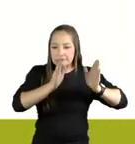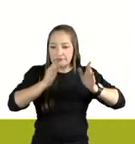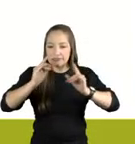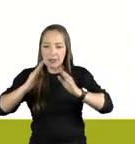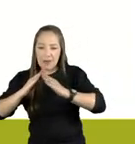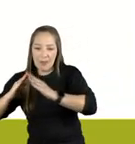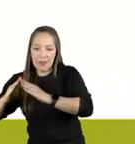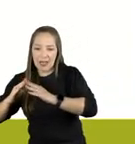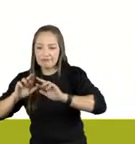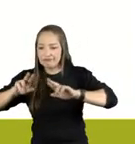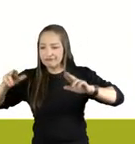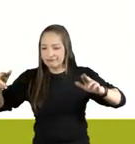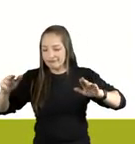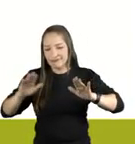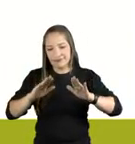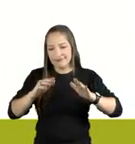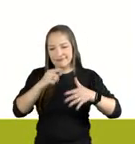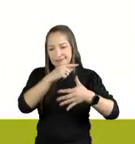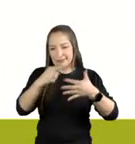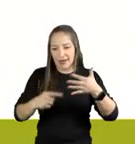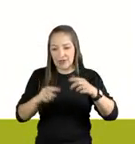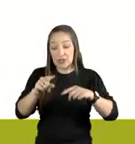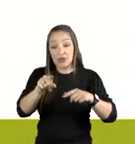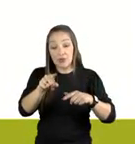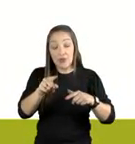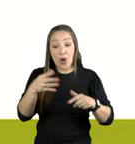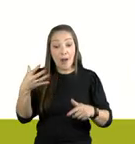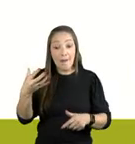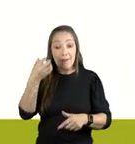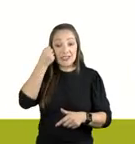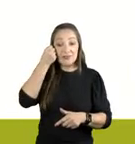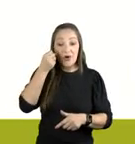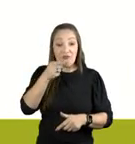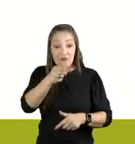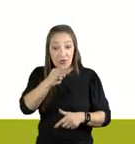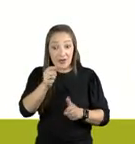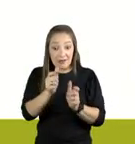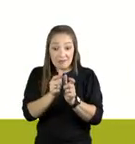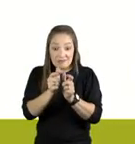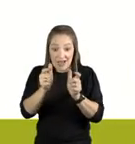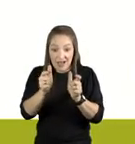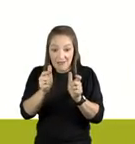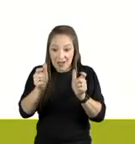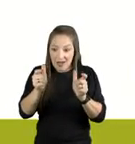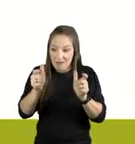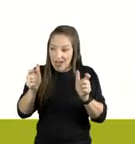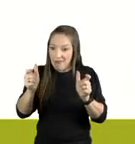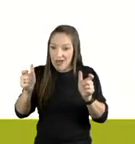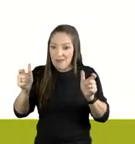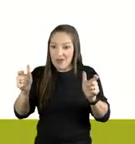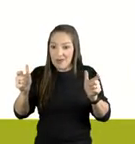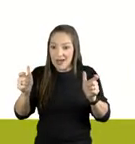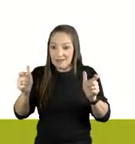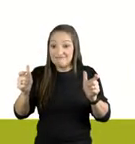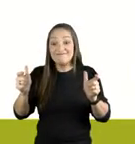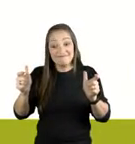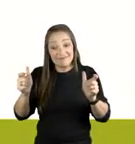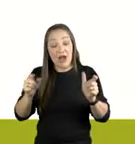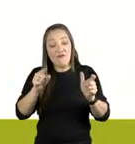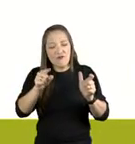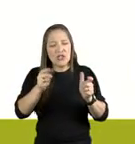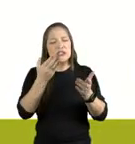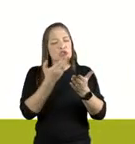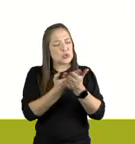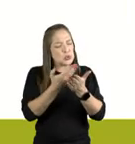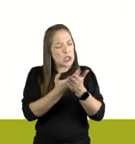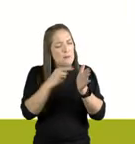patrimônio de vocês vão aumentando, vai crescendo, você, no primeiro slide eu falei, vai estudando e vai